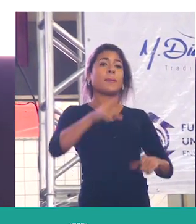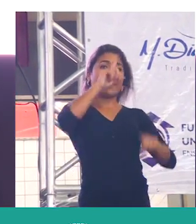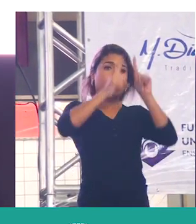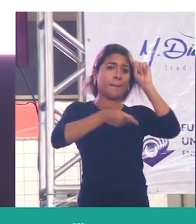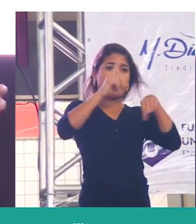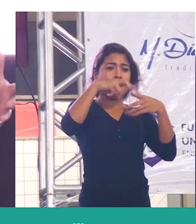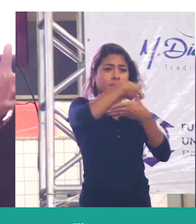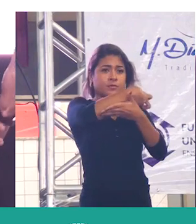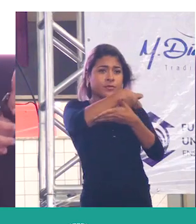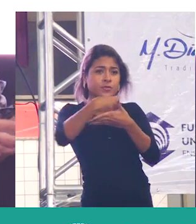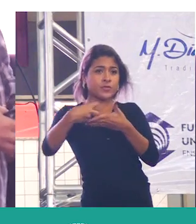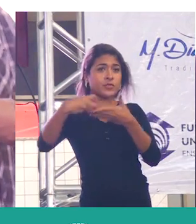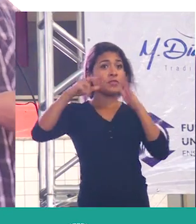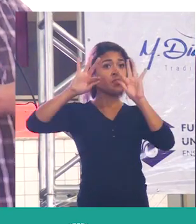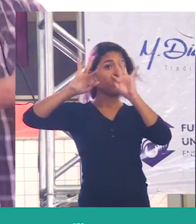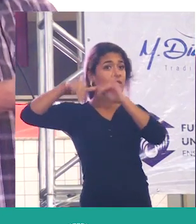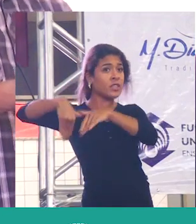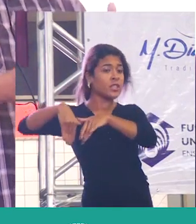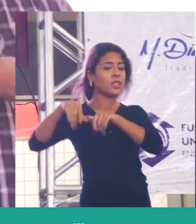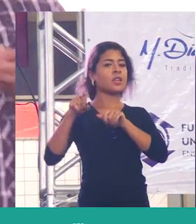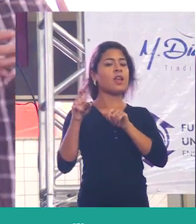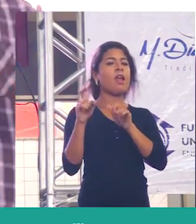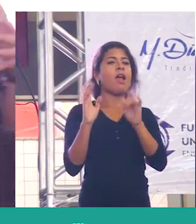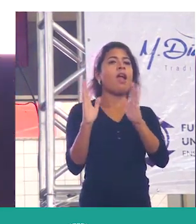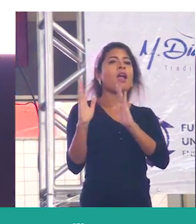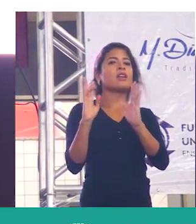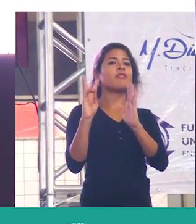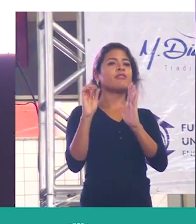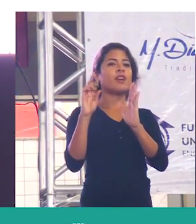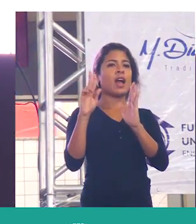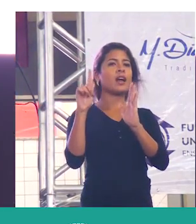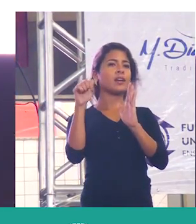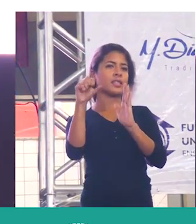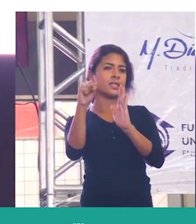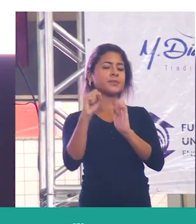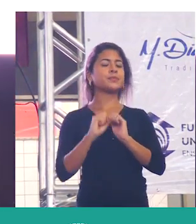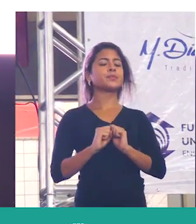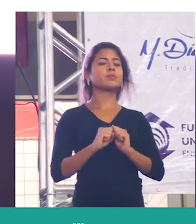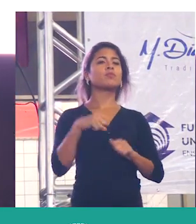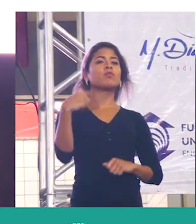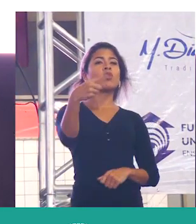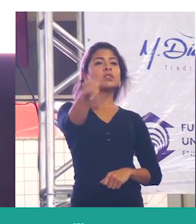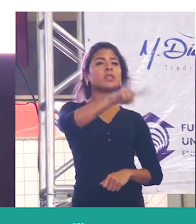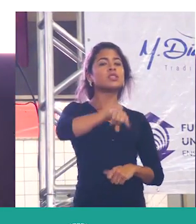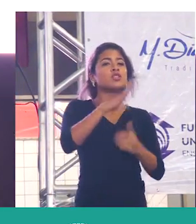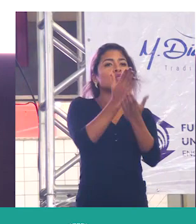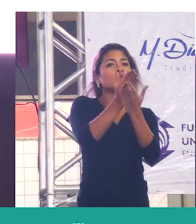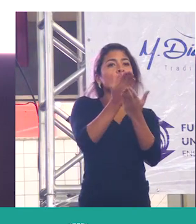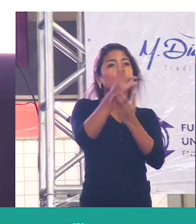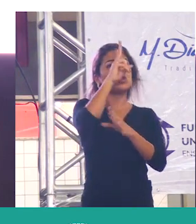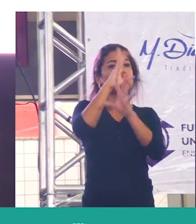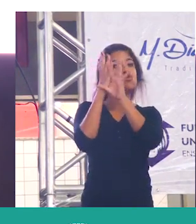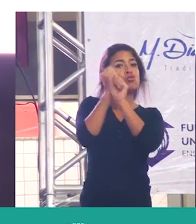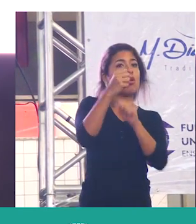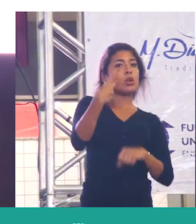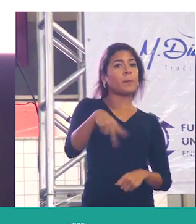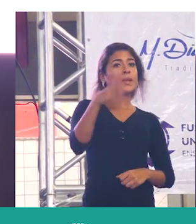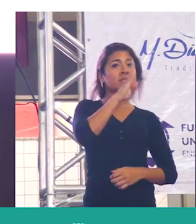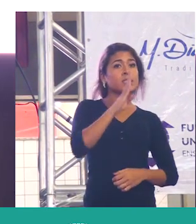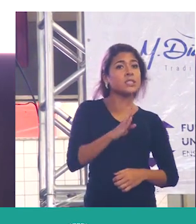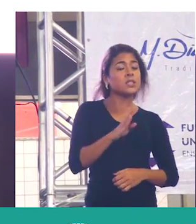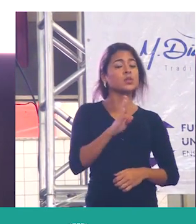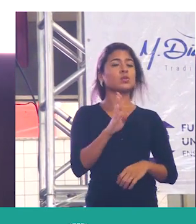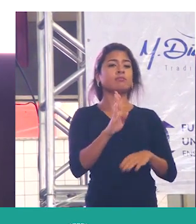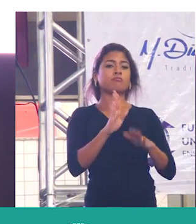de Era Vargas. Então, quando você estuda a história do Brasil, quando você estuda Era